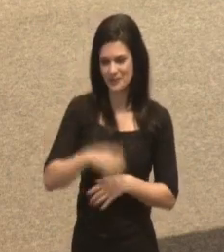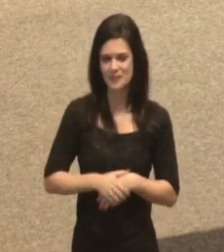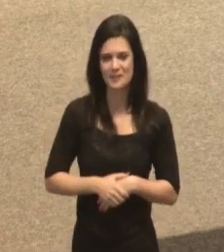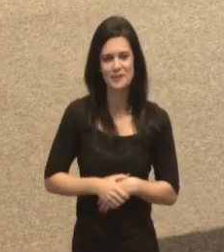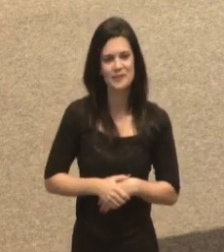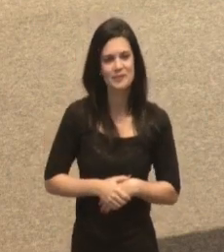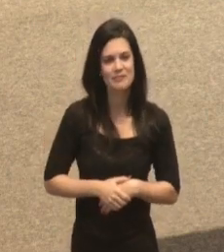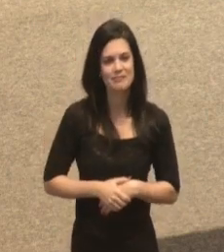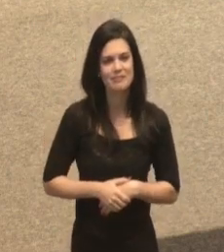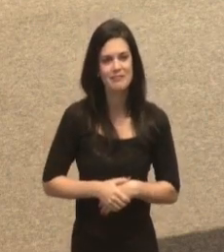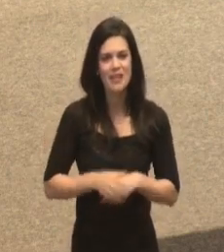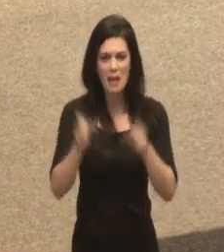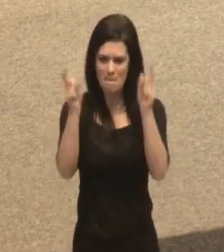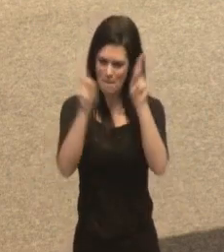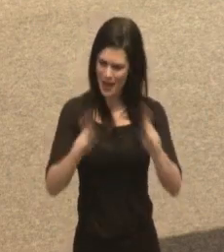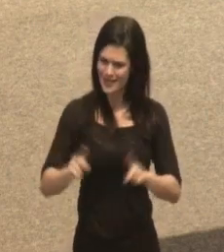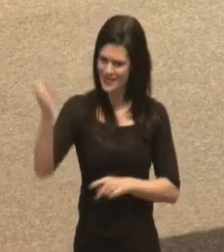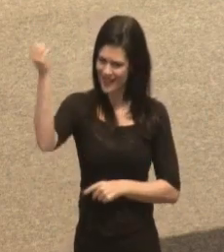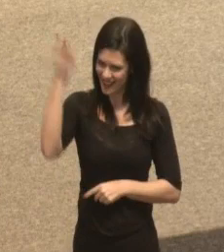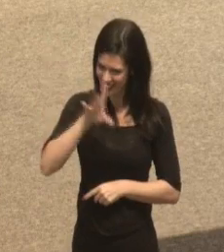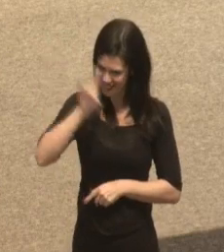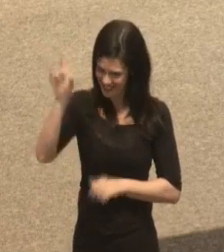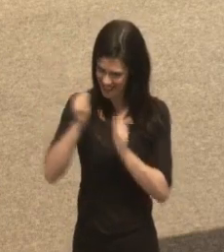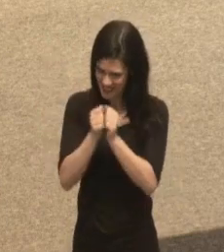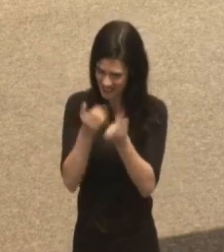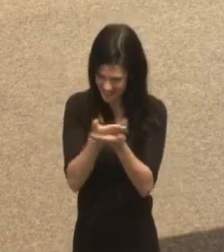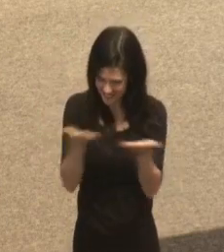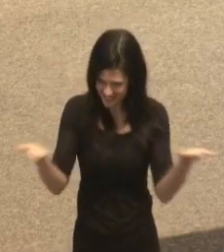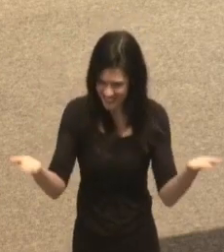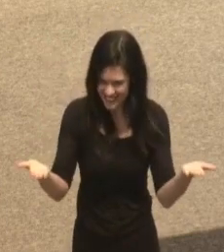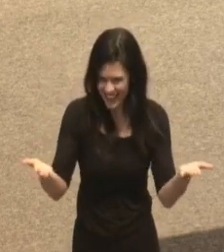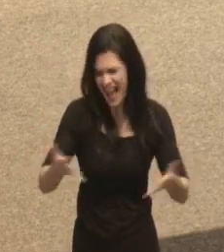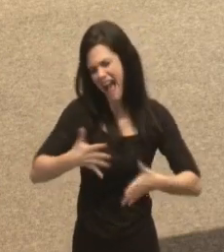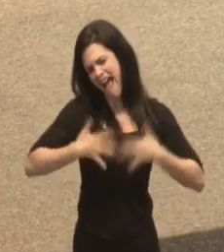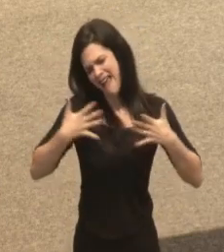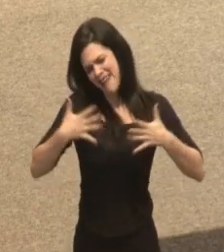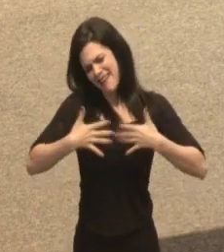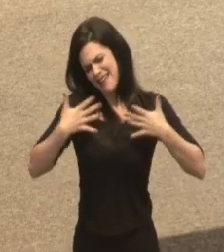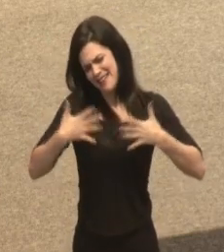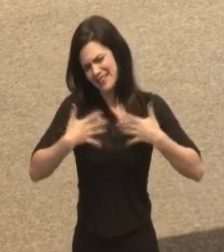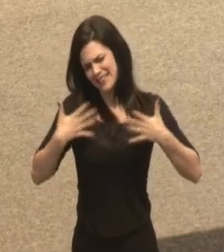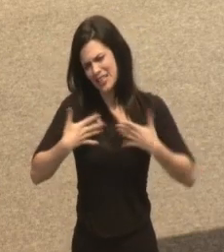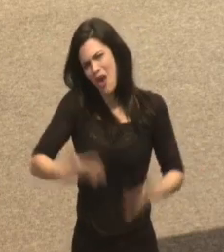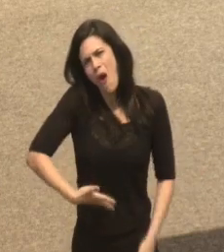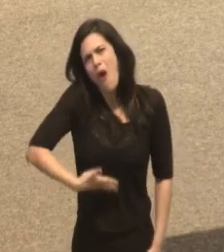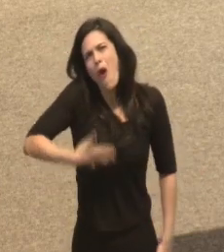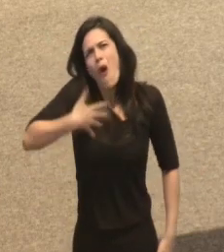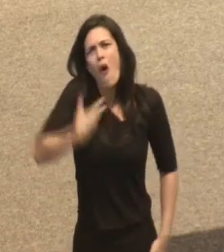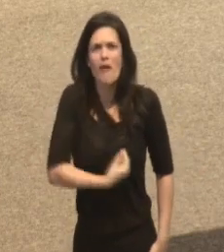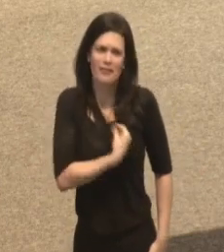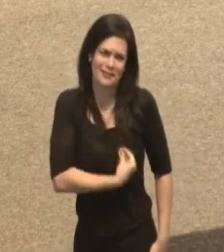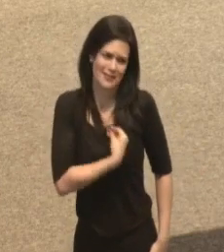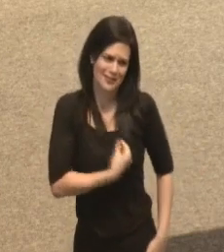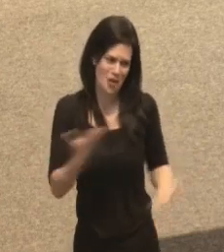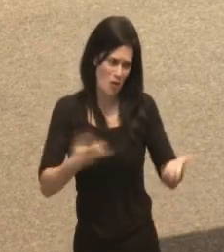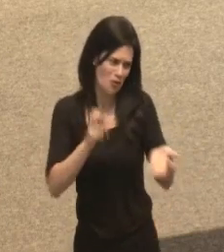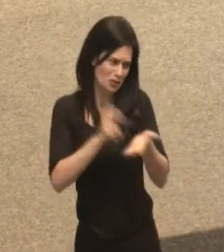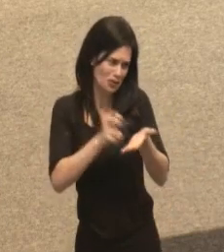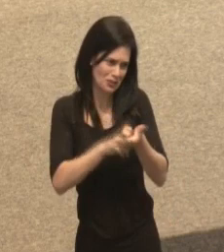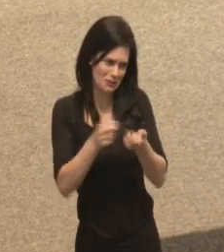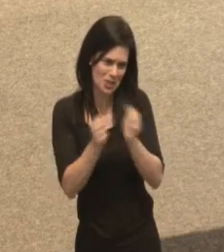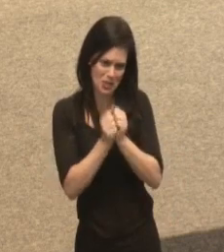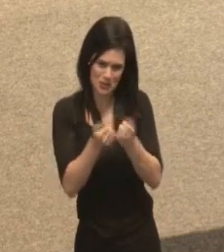irmãos, graça e paz em Cristo Jesus. Que alegria, que privilégio, que honra estar nesta manhã com os